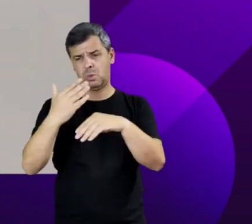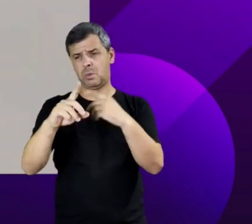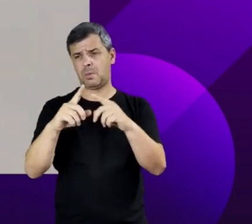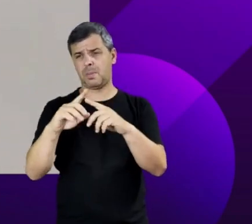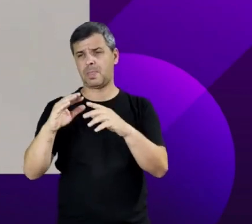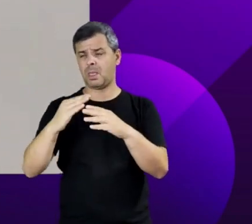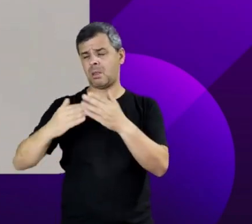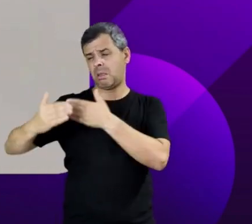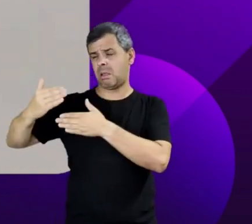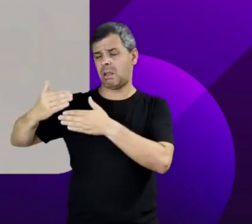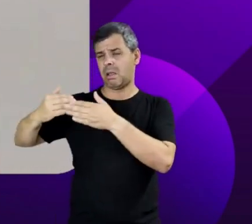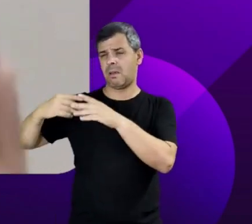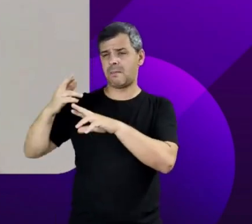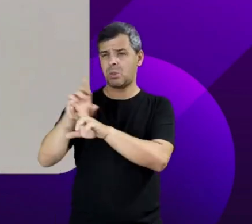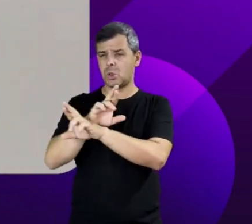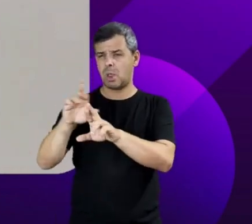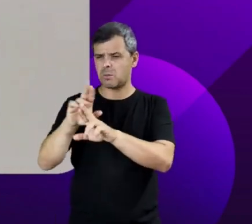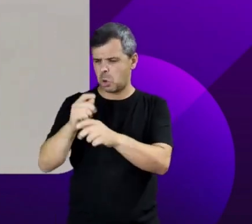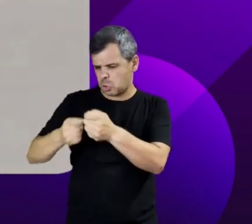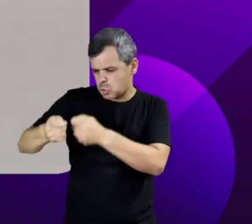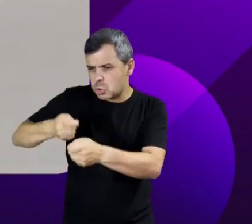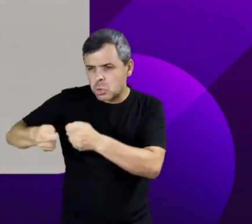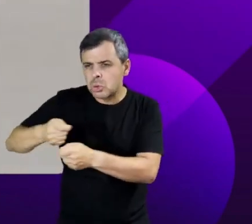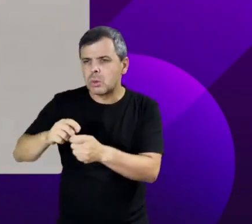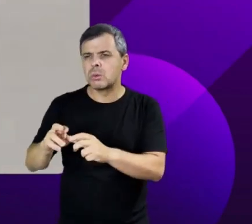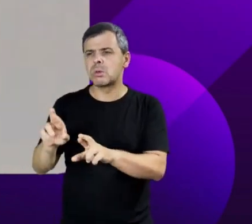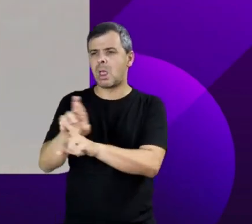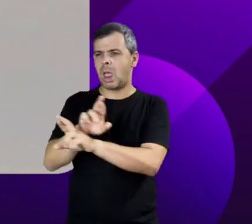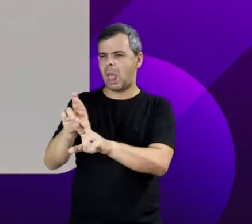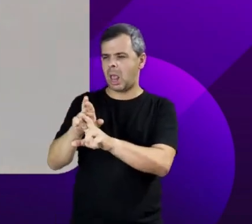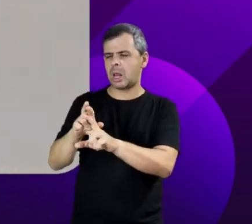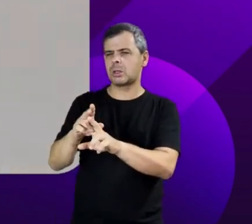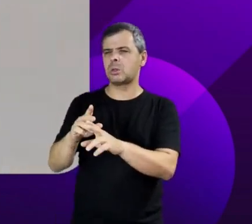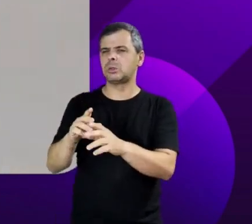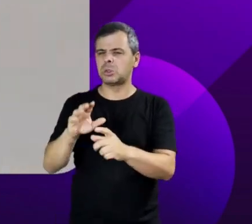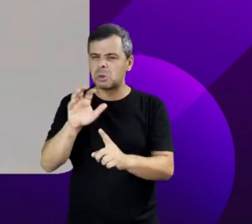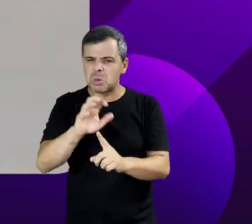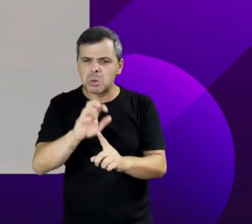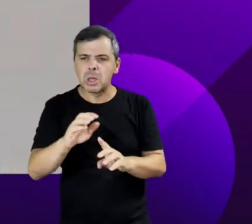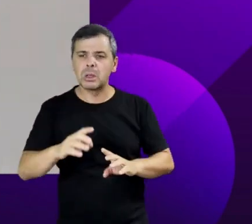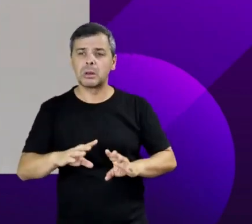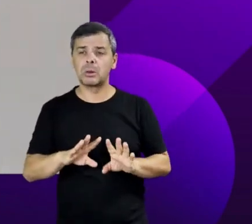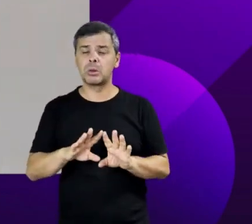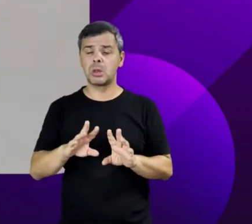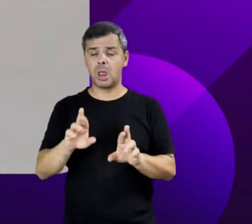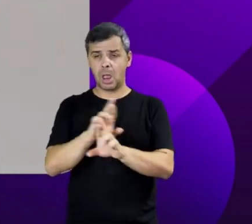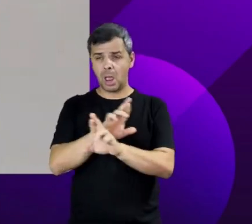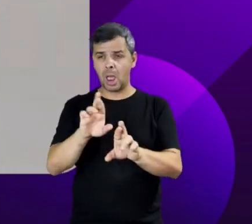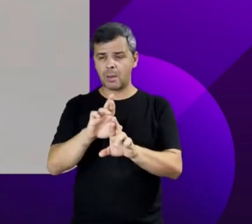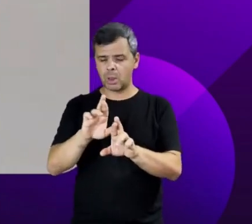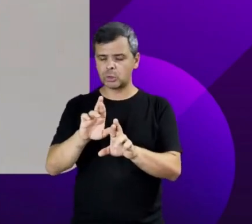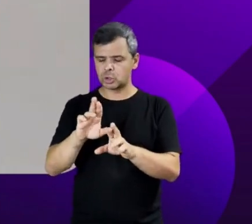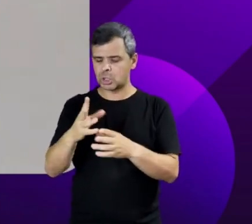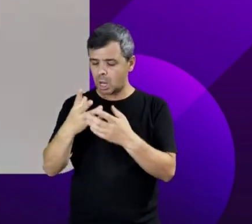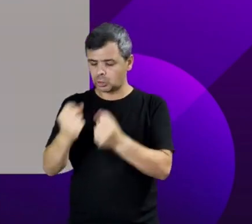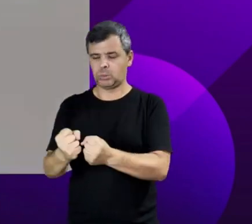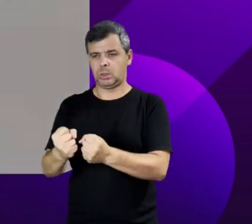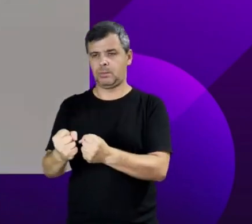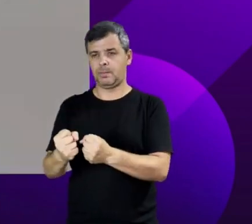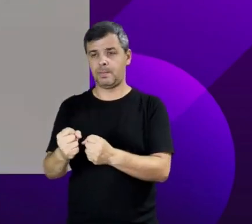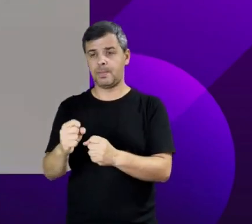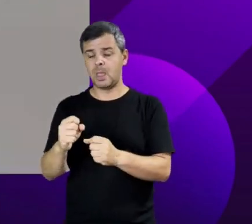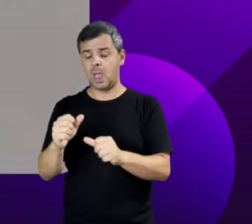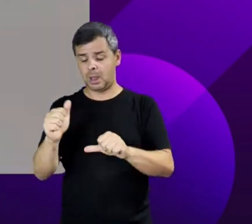desde a modernidade, relações de dominação, relações de controle, enfim, né, e relações de apropriação.